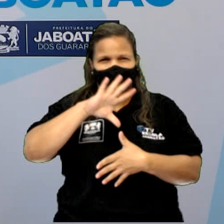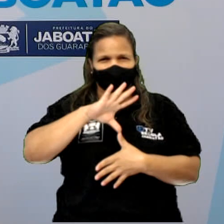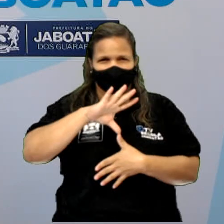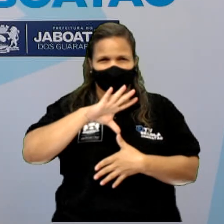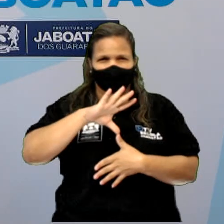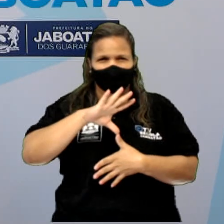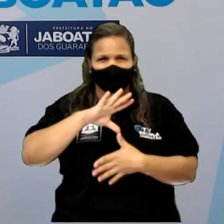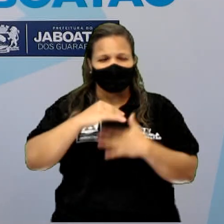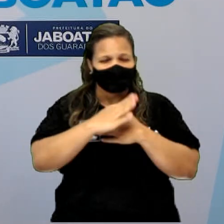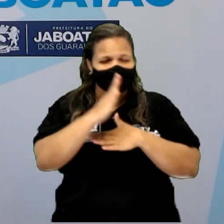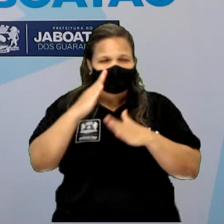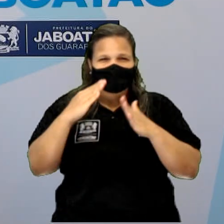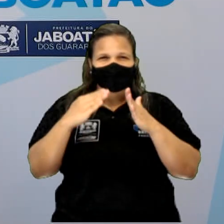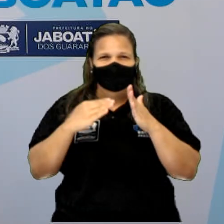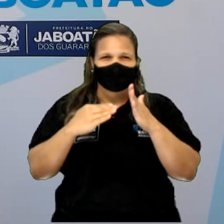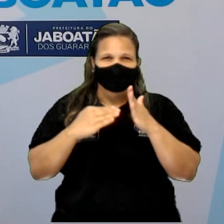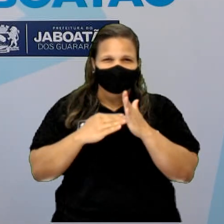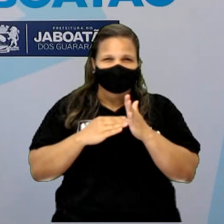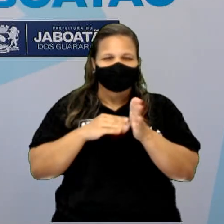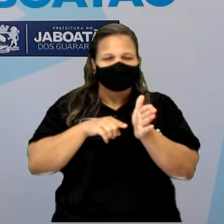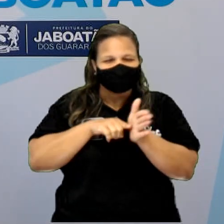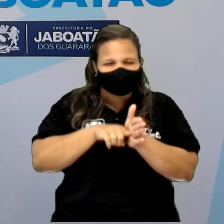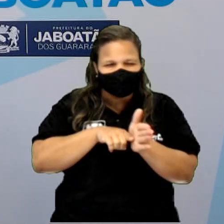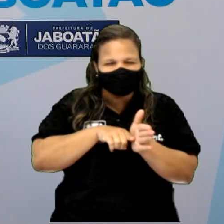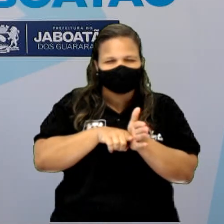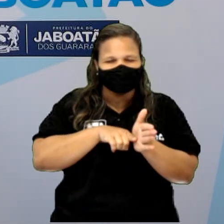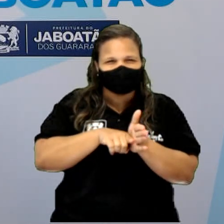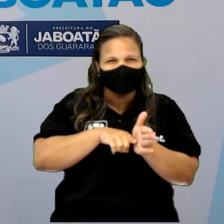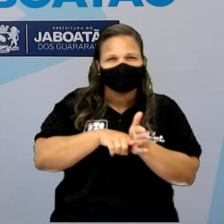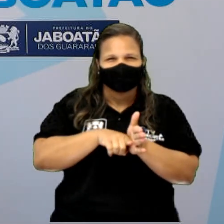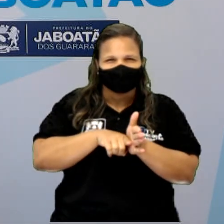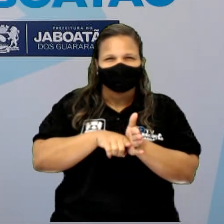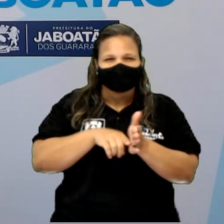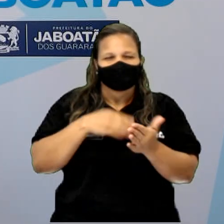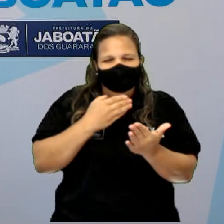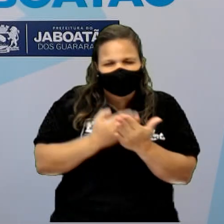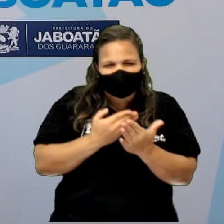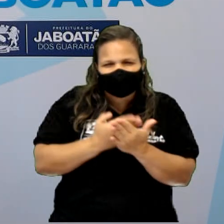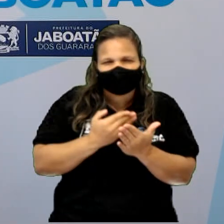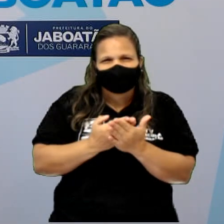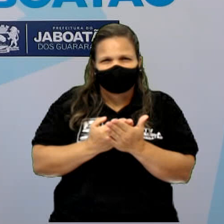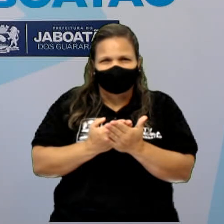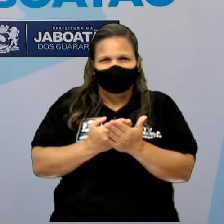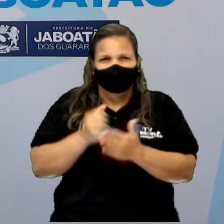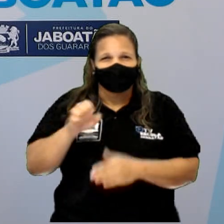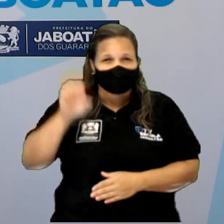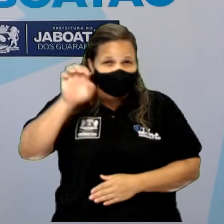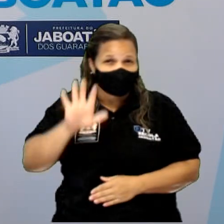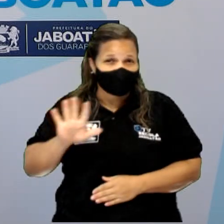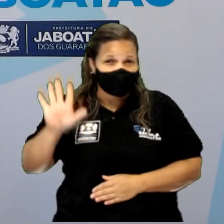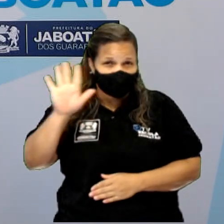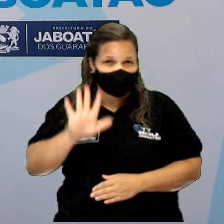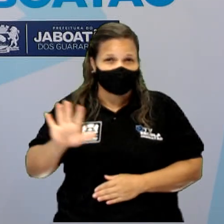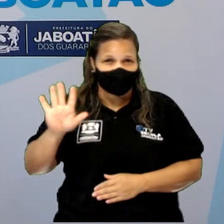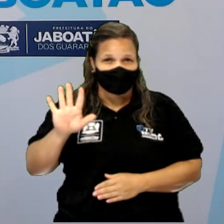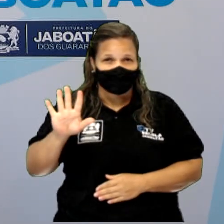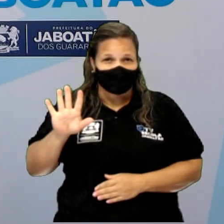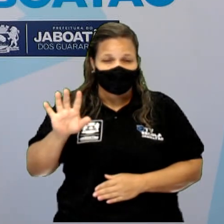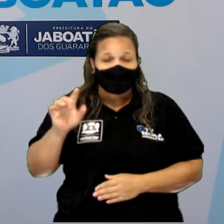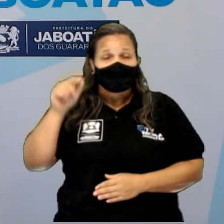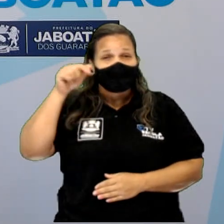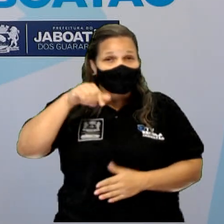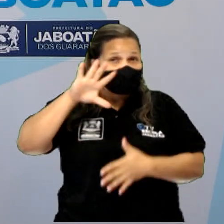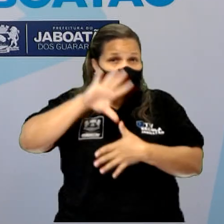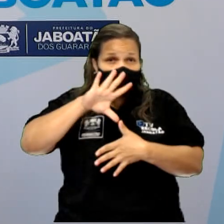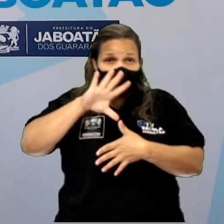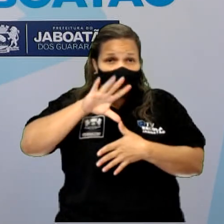pensada, programada, e que nenhum povo da América esperava que isso fosse acontecer. Cada povo